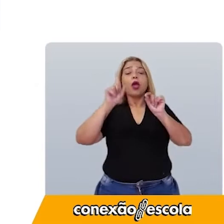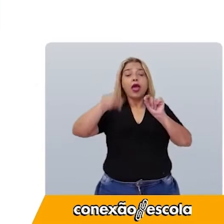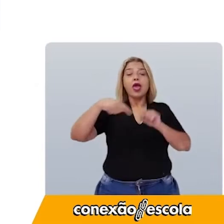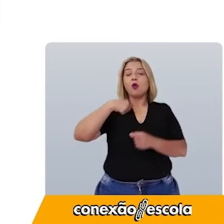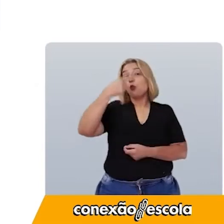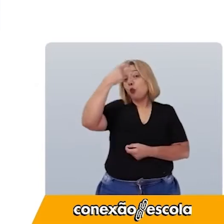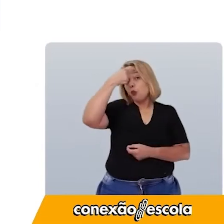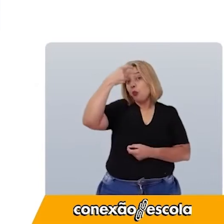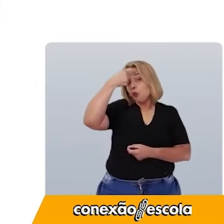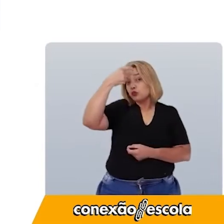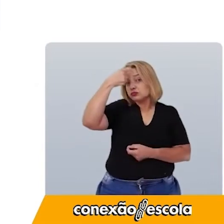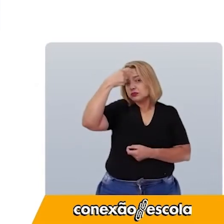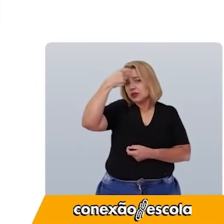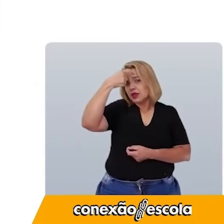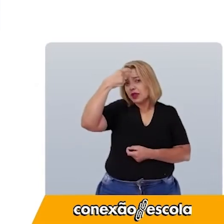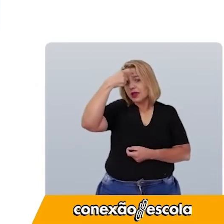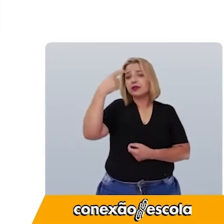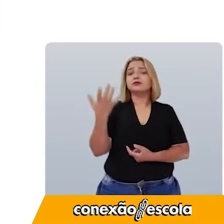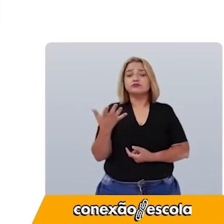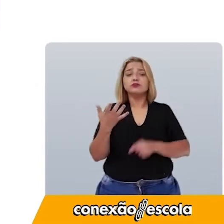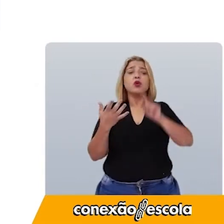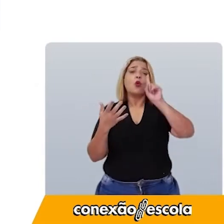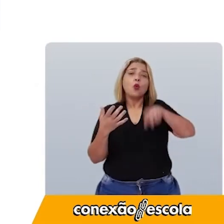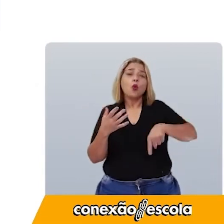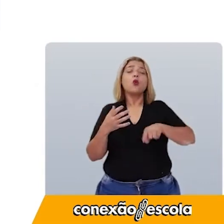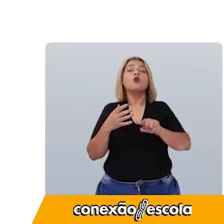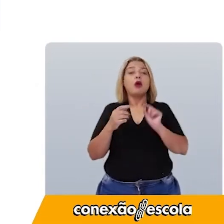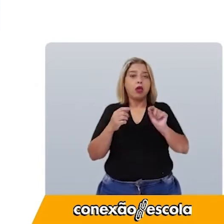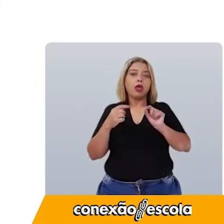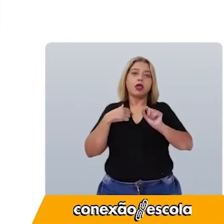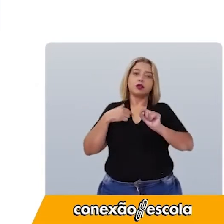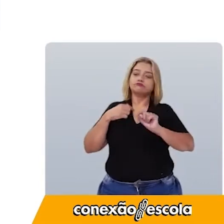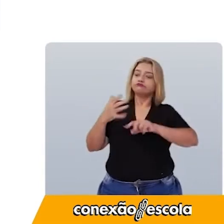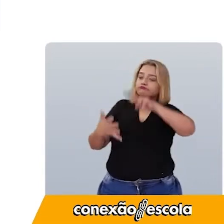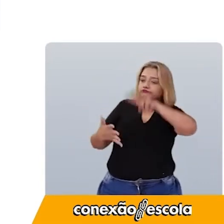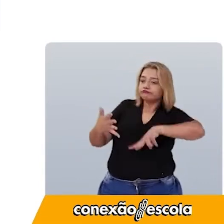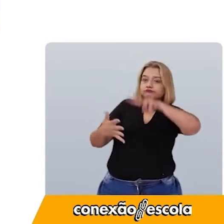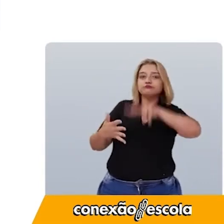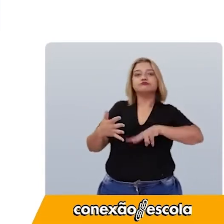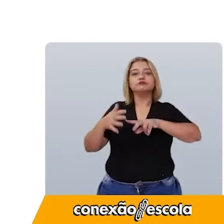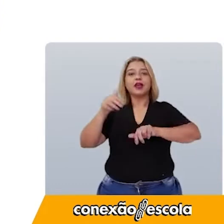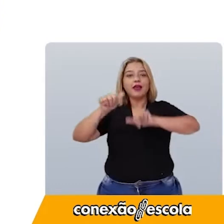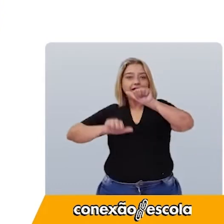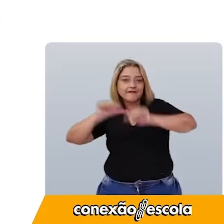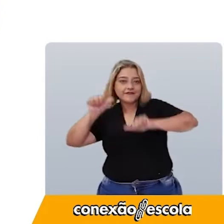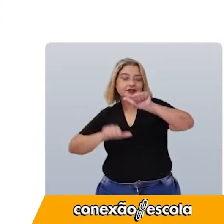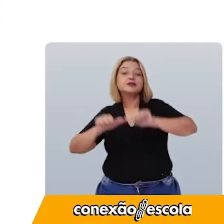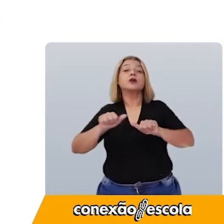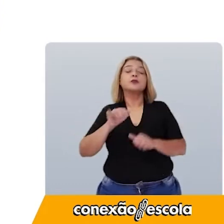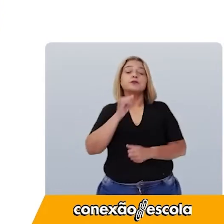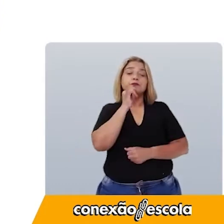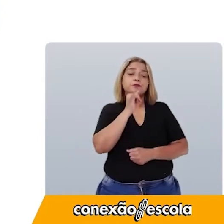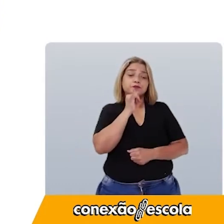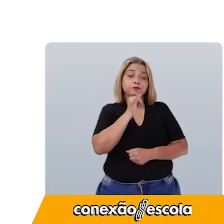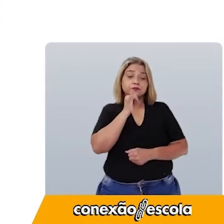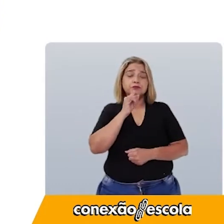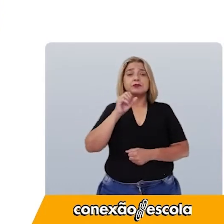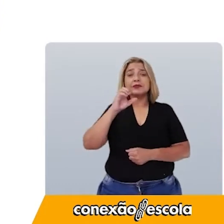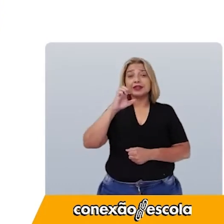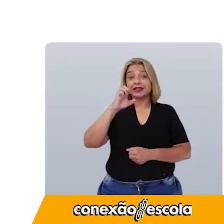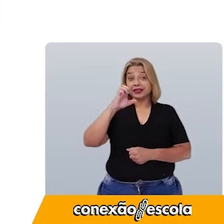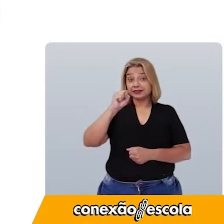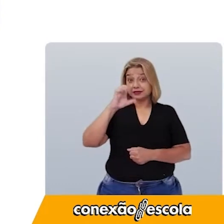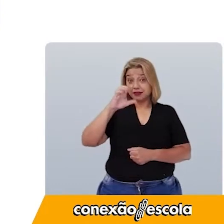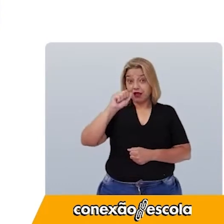seja, divisão. Representamos a razão usando uma fração. No caso da escala, ela é